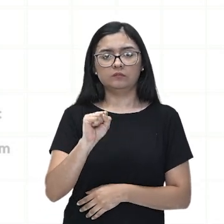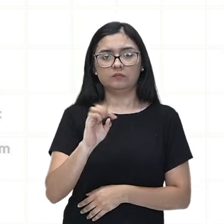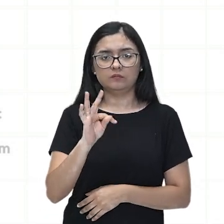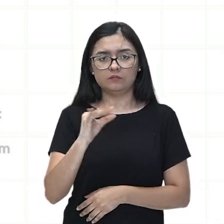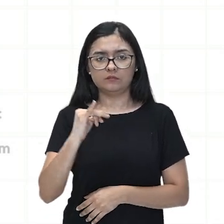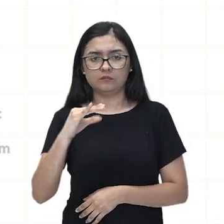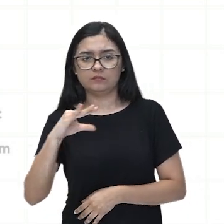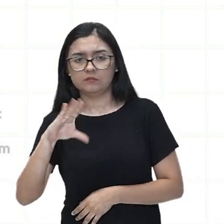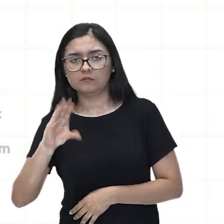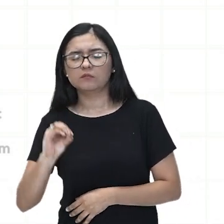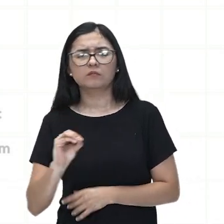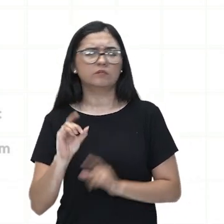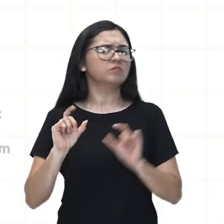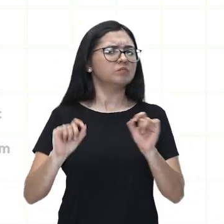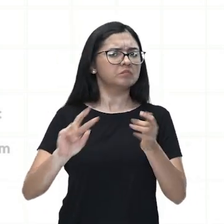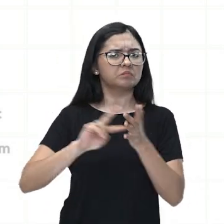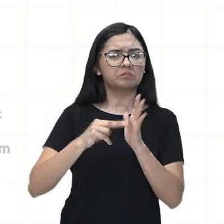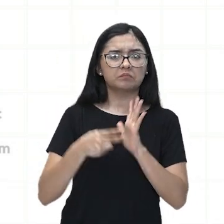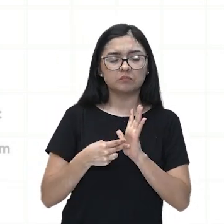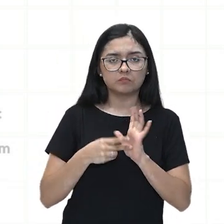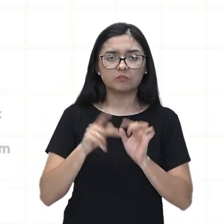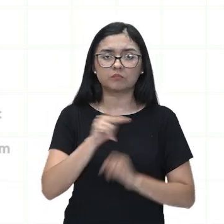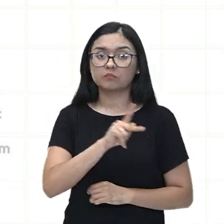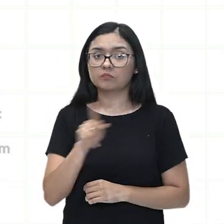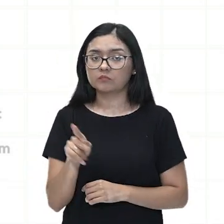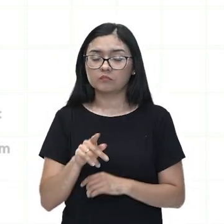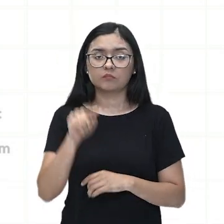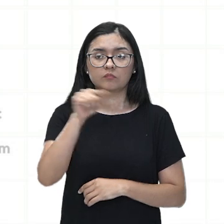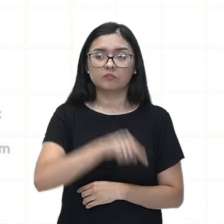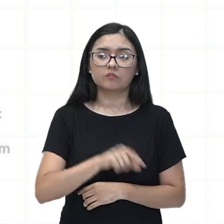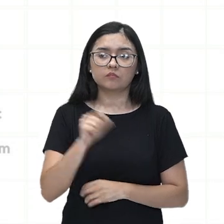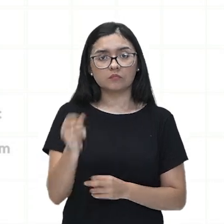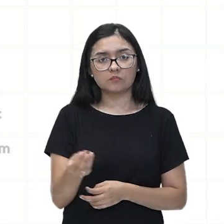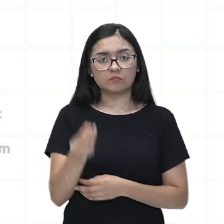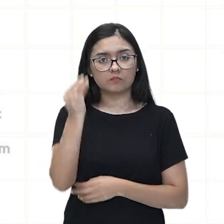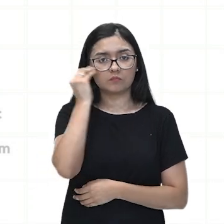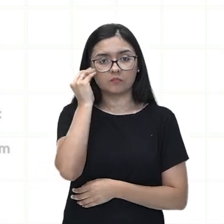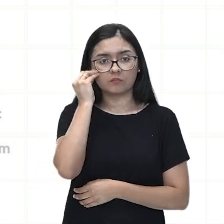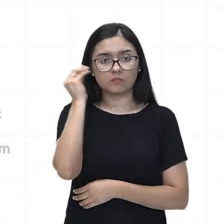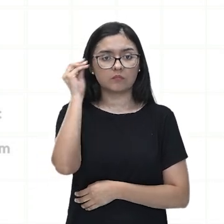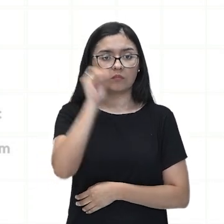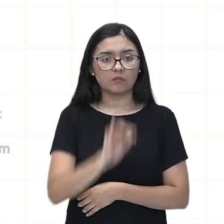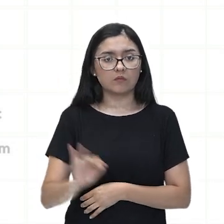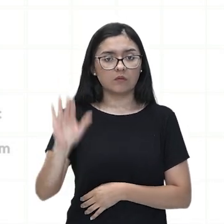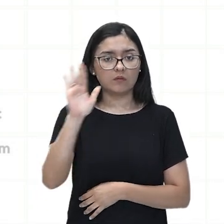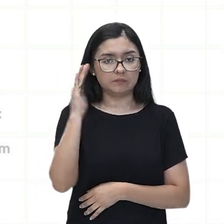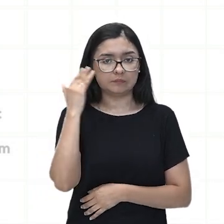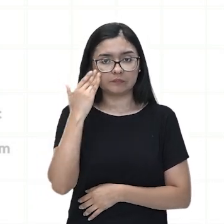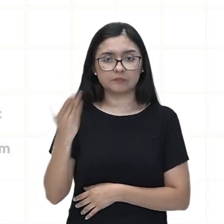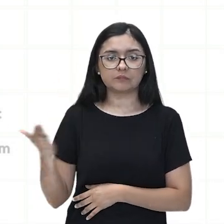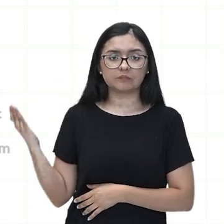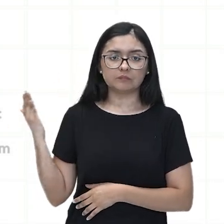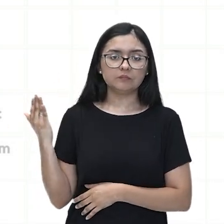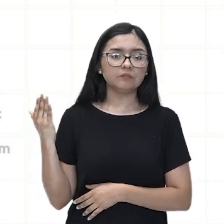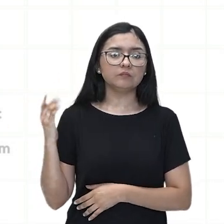Solstício, professora? Sim, solstício. Observem aqui no mapa.